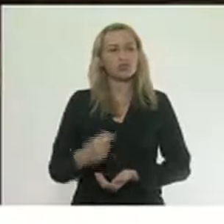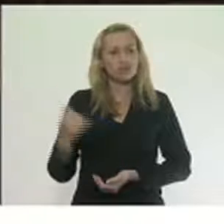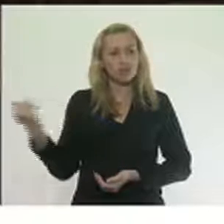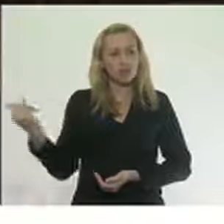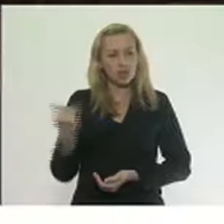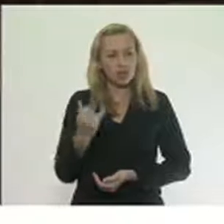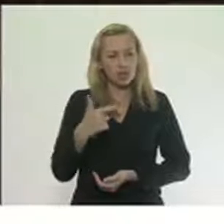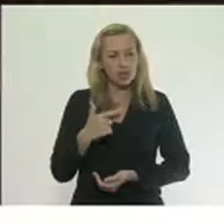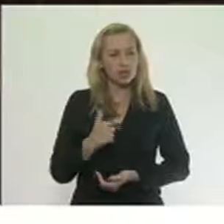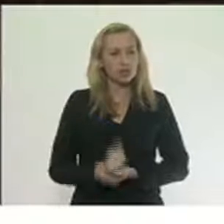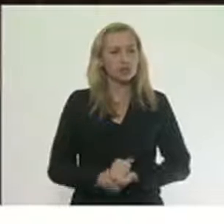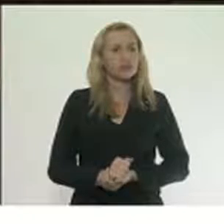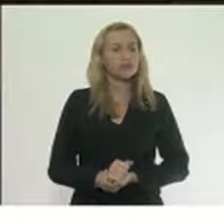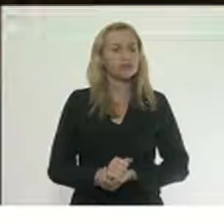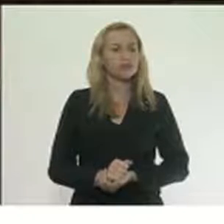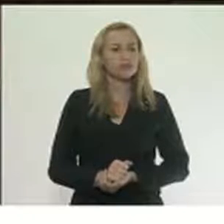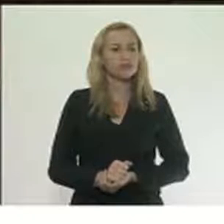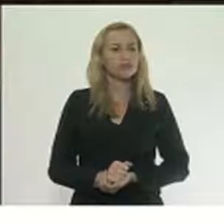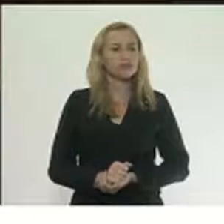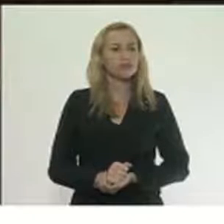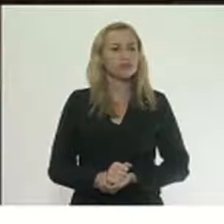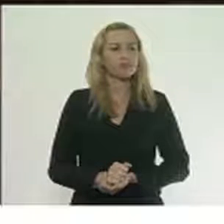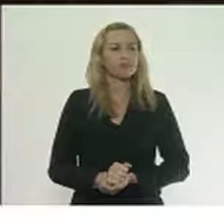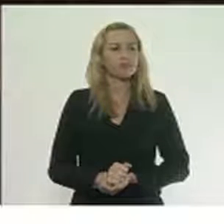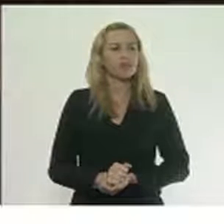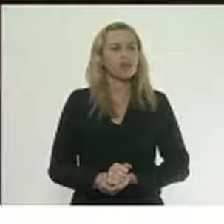tribuna. Interessante.